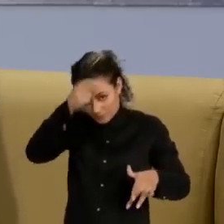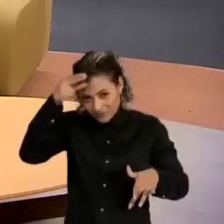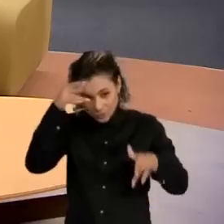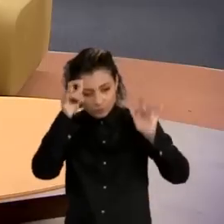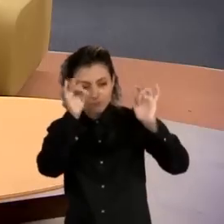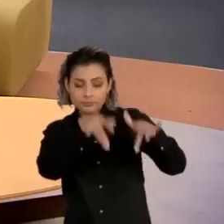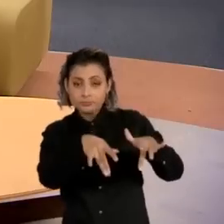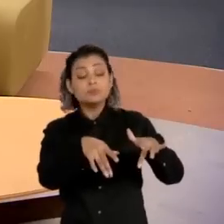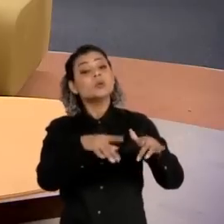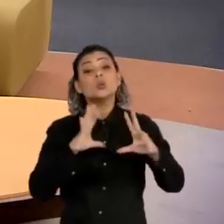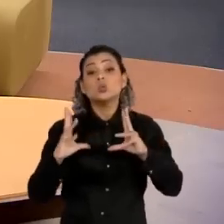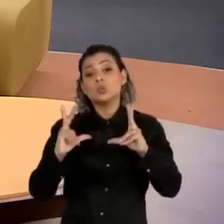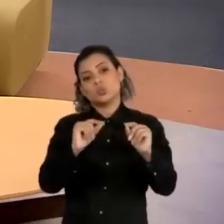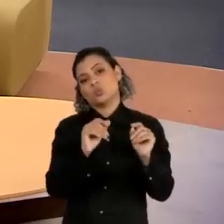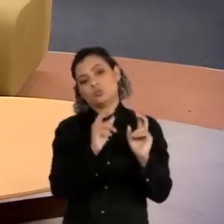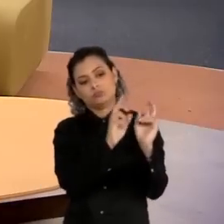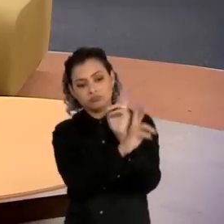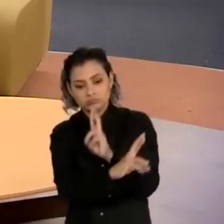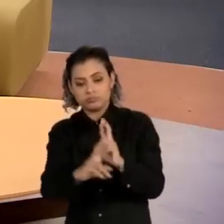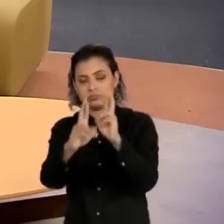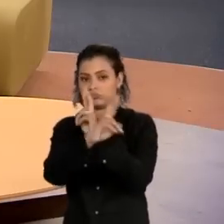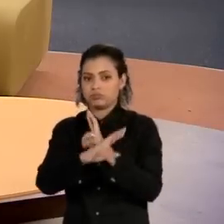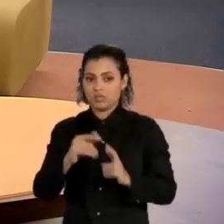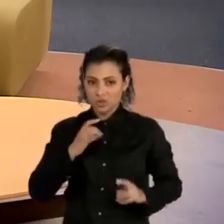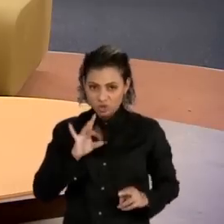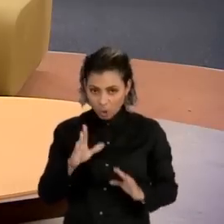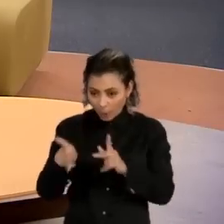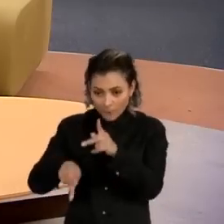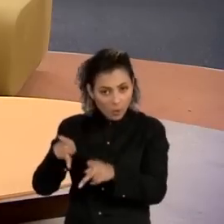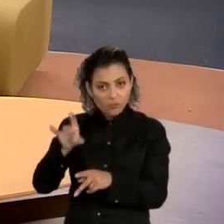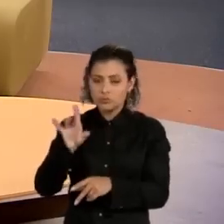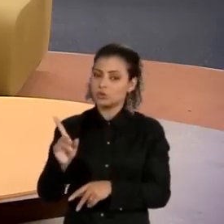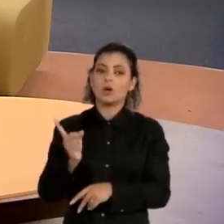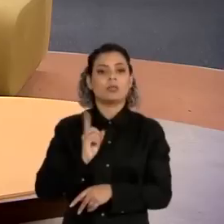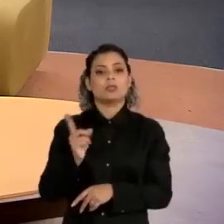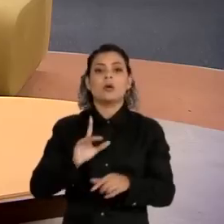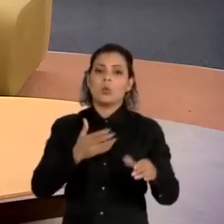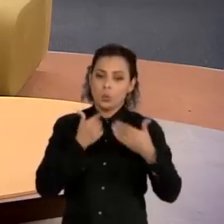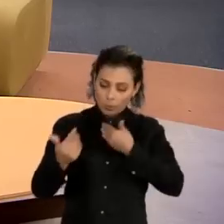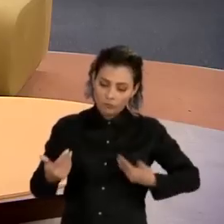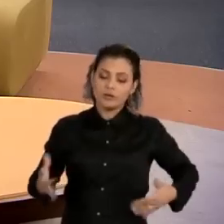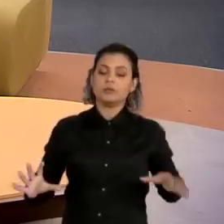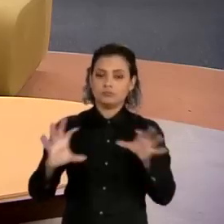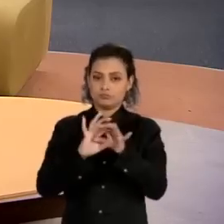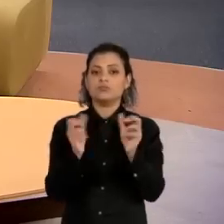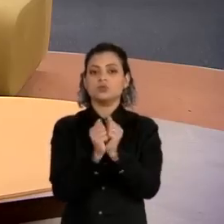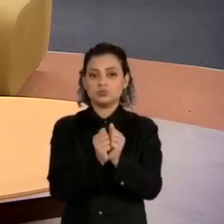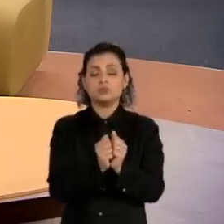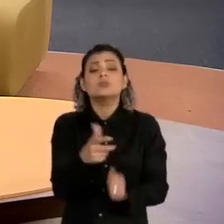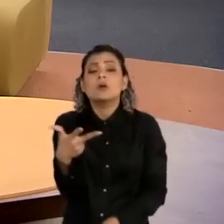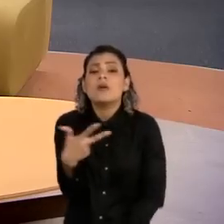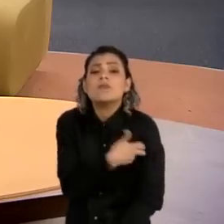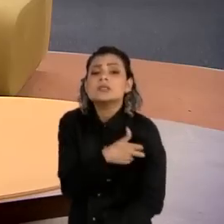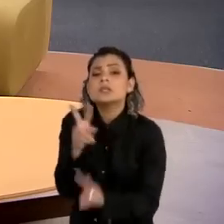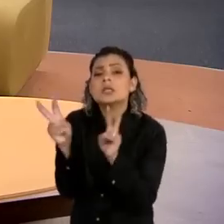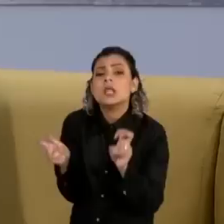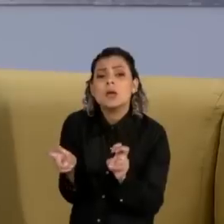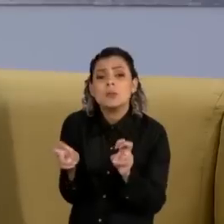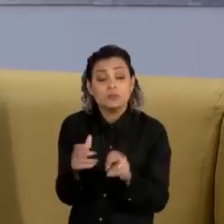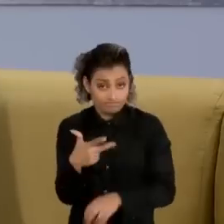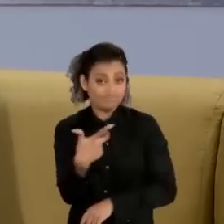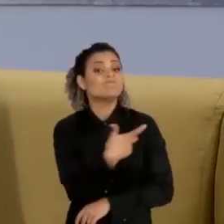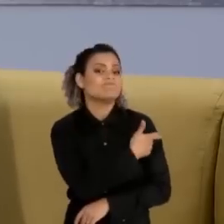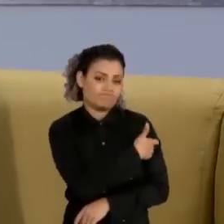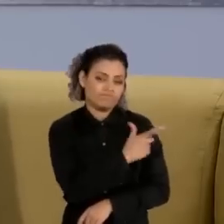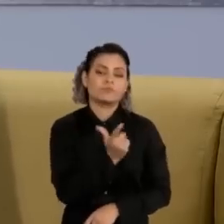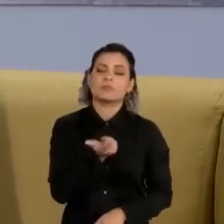está além da capacidade do cidadão individual de resolver o problema. Em relação à vacina? Bom, já existe